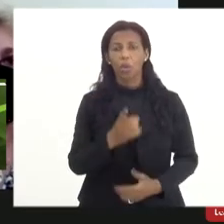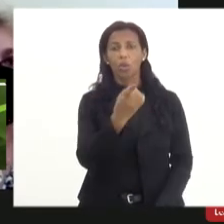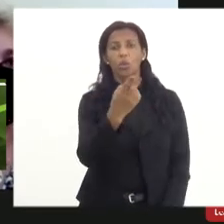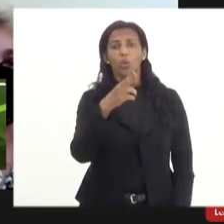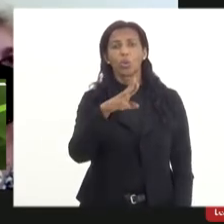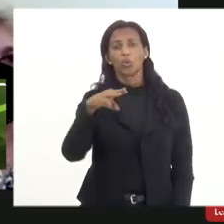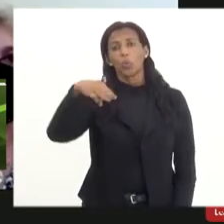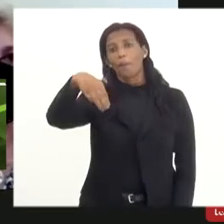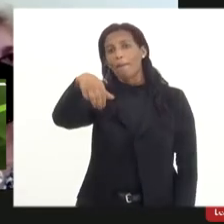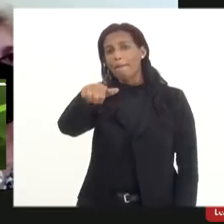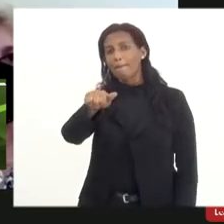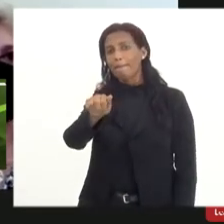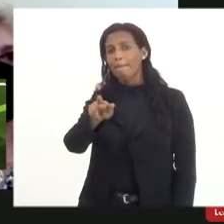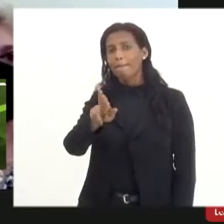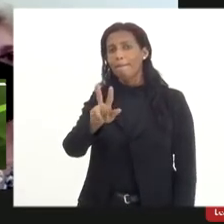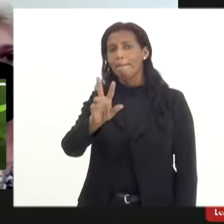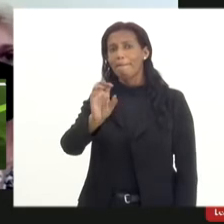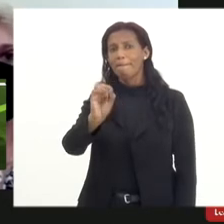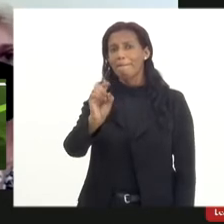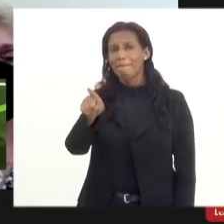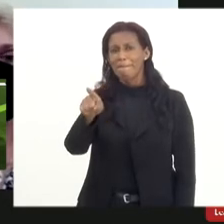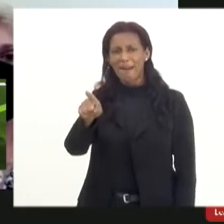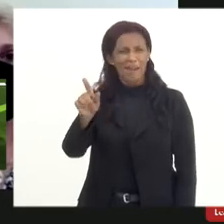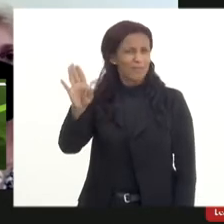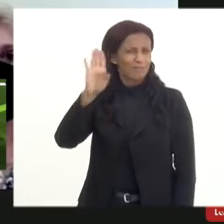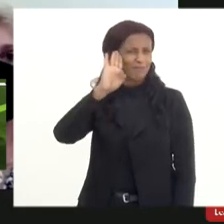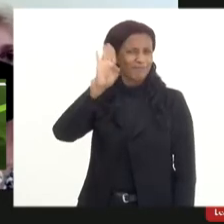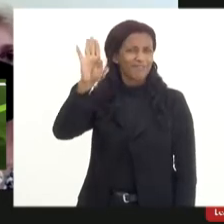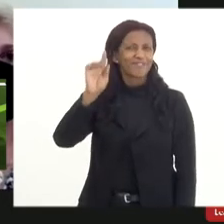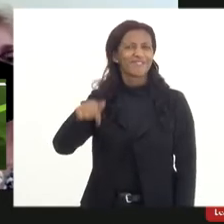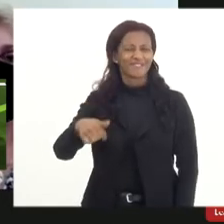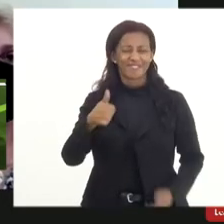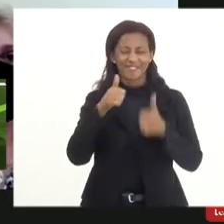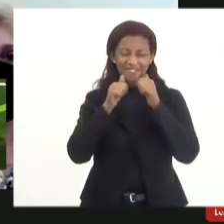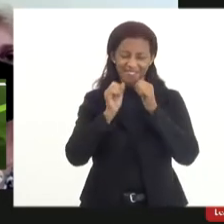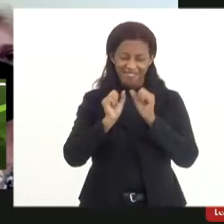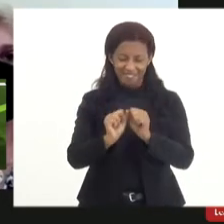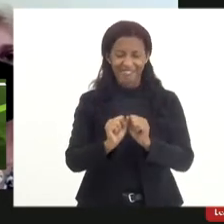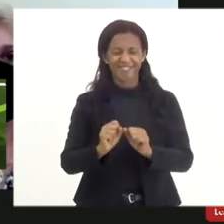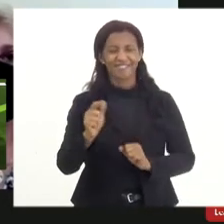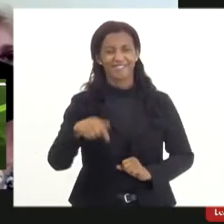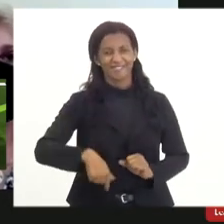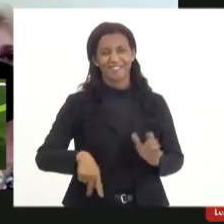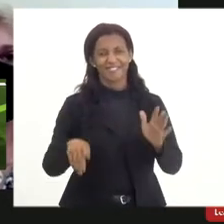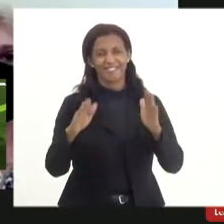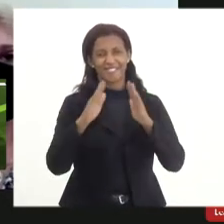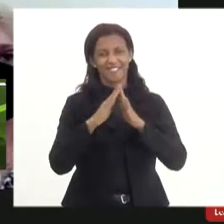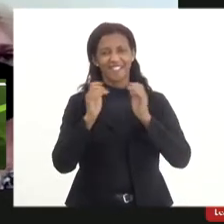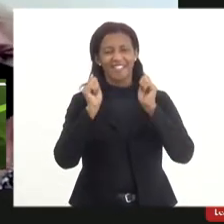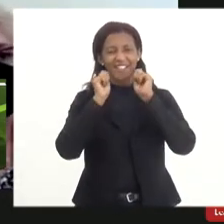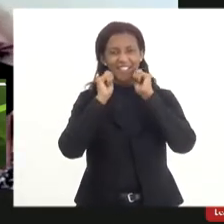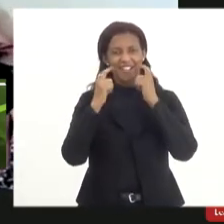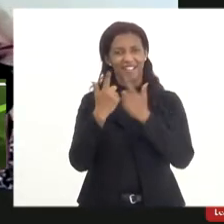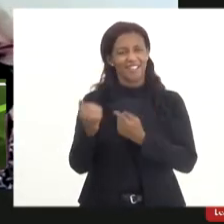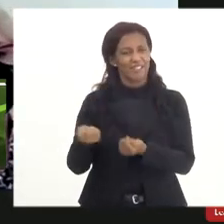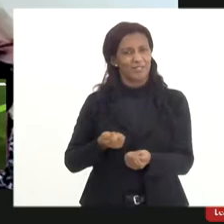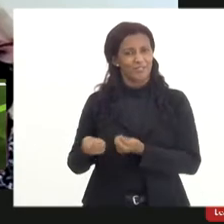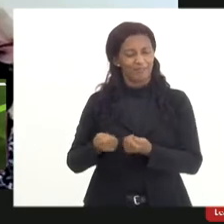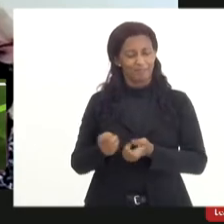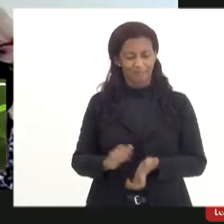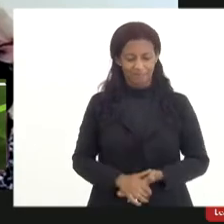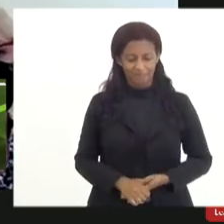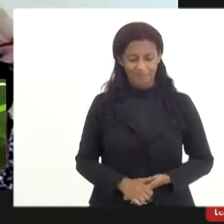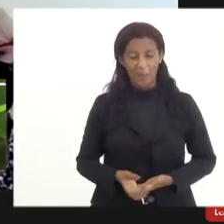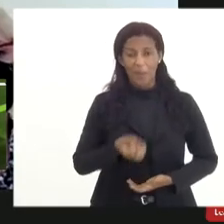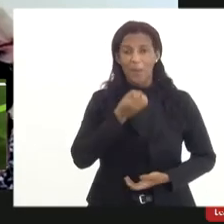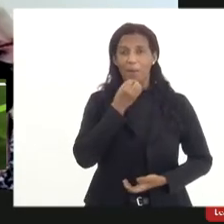Mauro é a nossa grande cabeça aqui da assessoria tributária da Alerj, economia. Bom, em primeiro